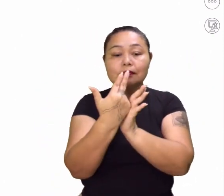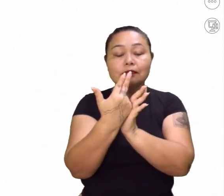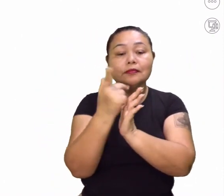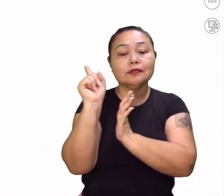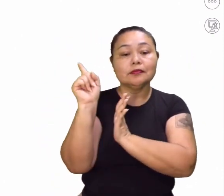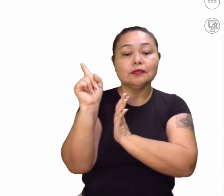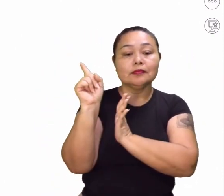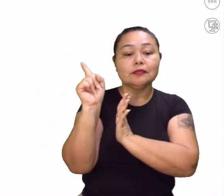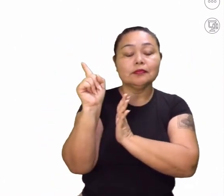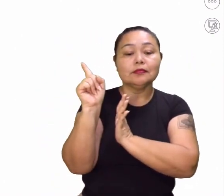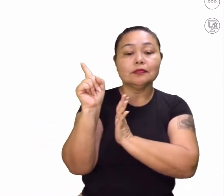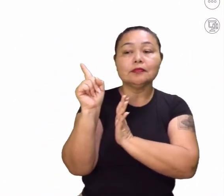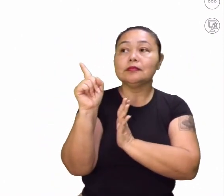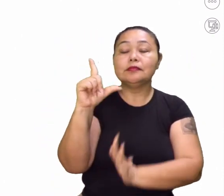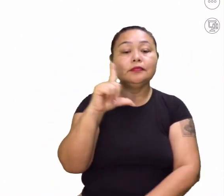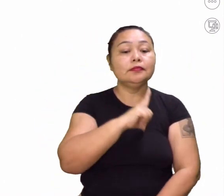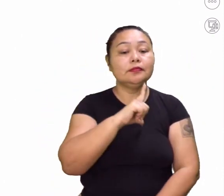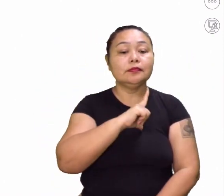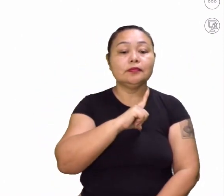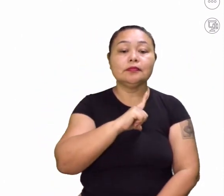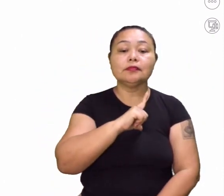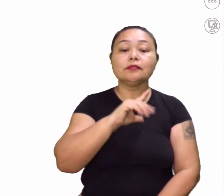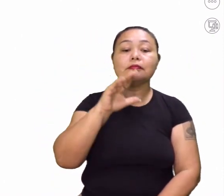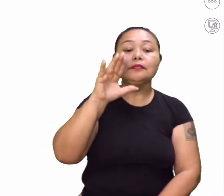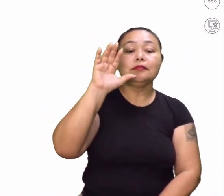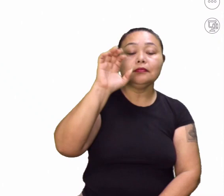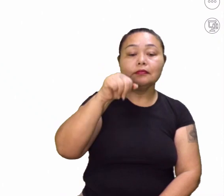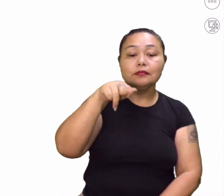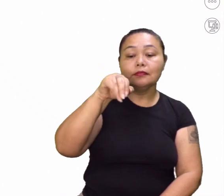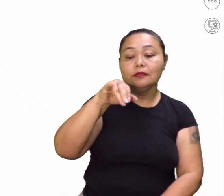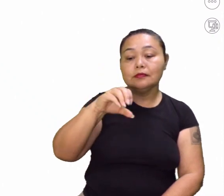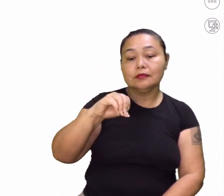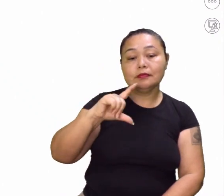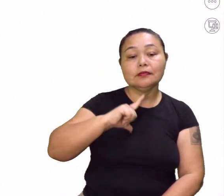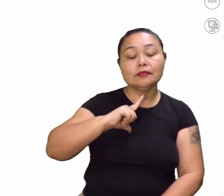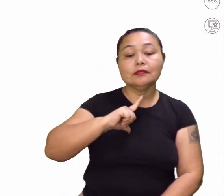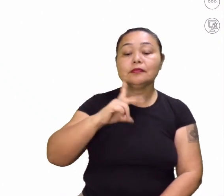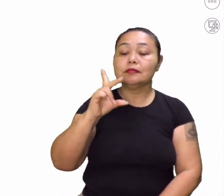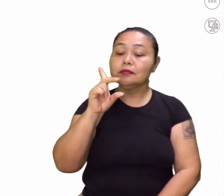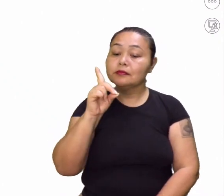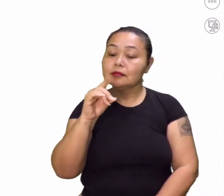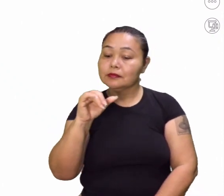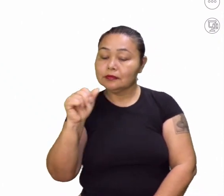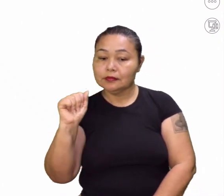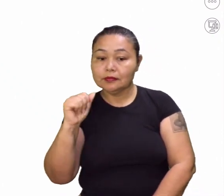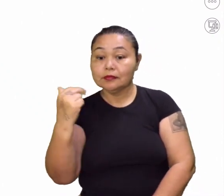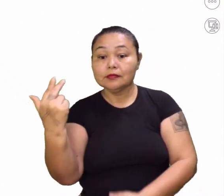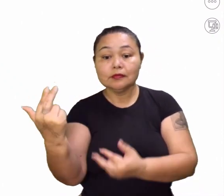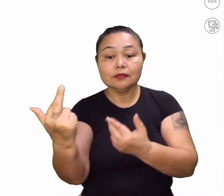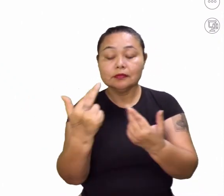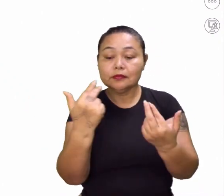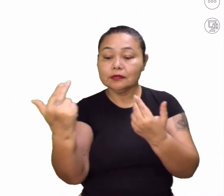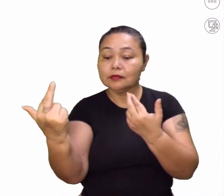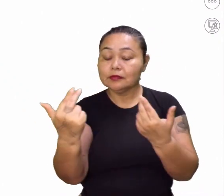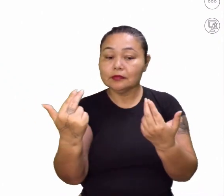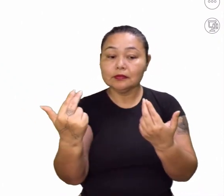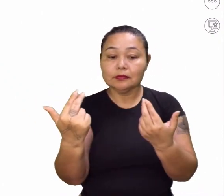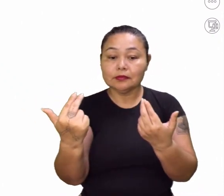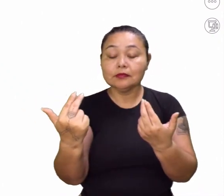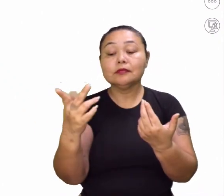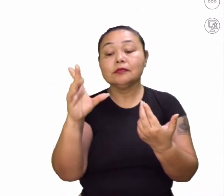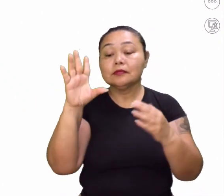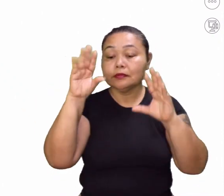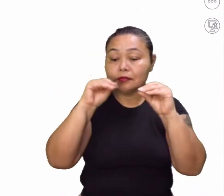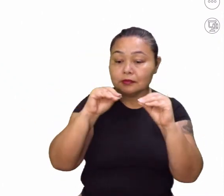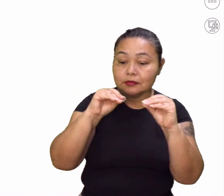muito bem. Né, Rogério? Então aqui, ó, o equinócio, a gente vai ter duração de dias iguais da